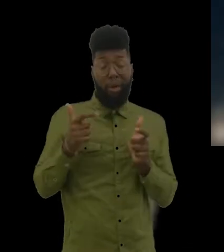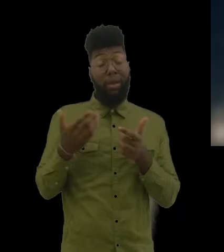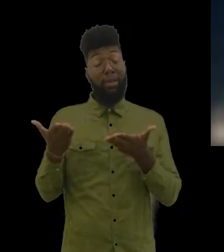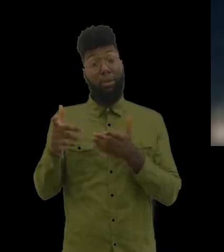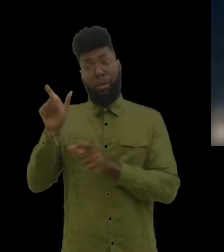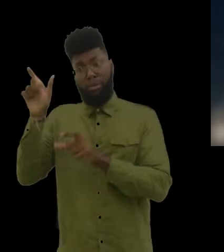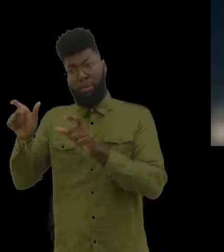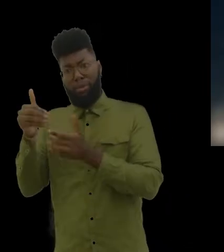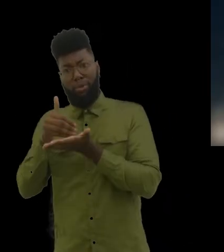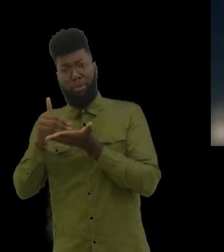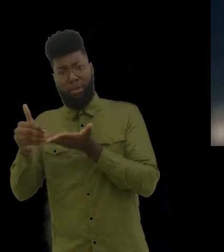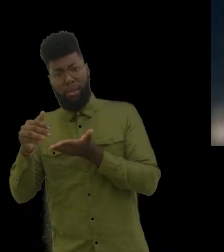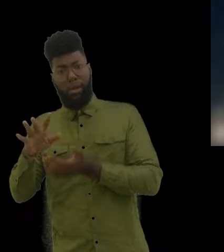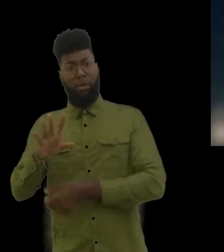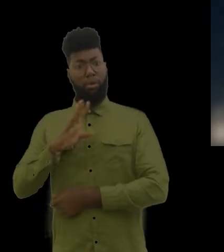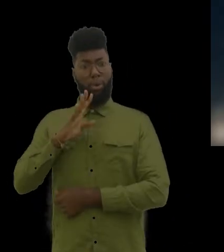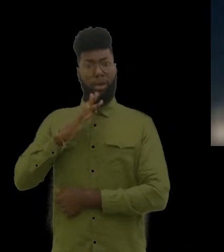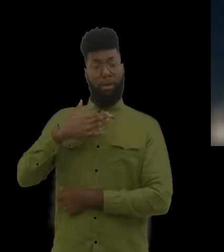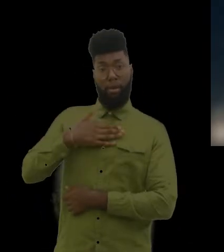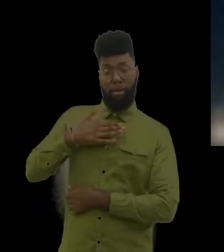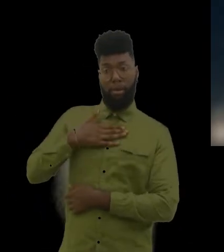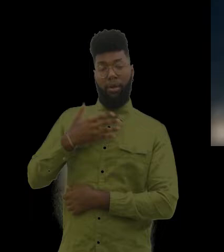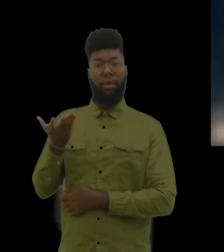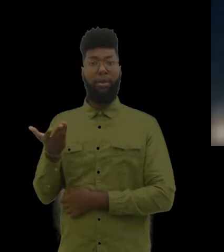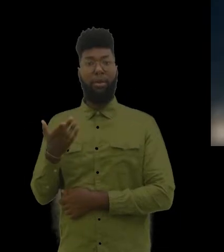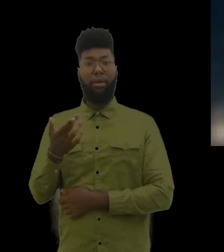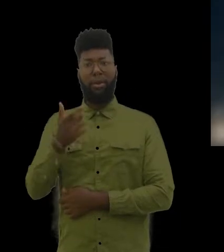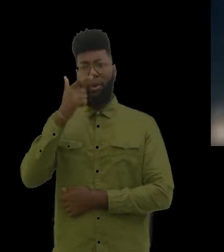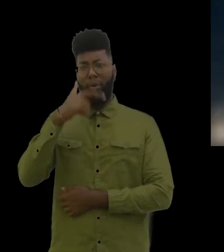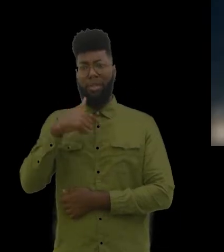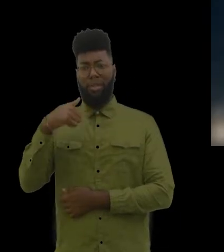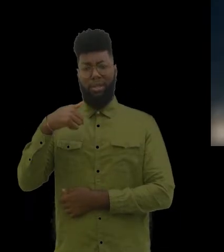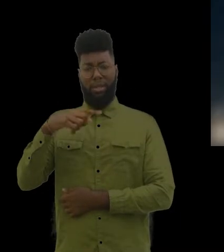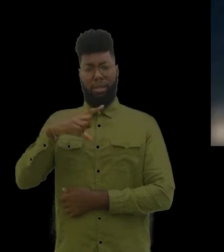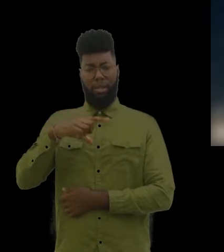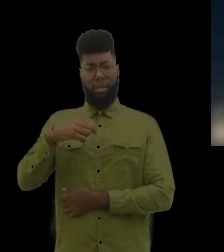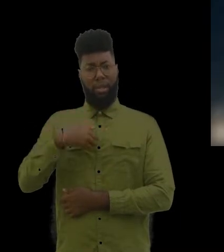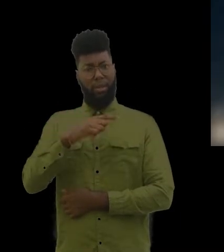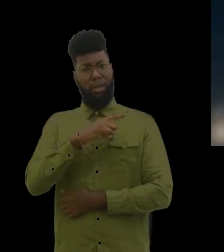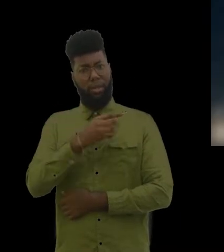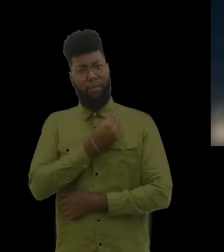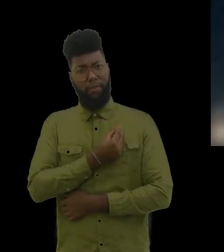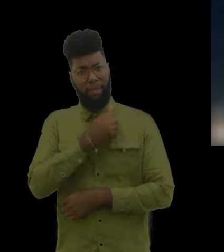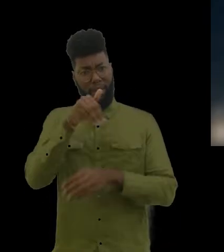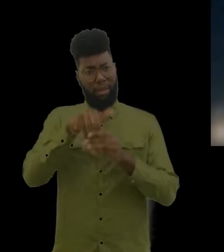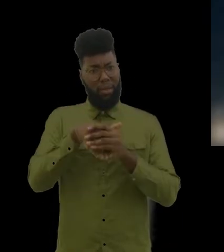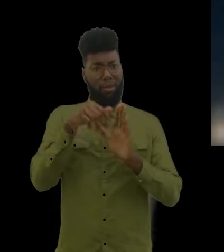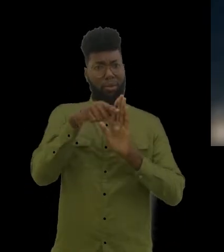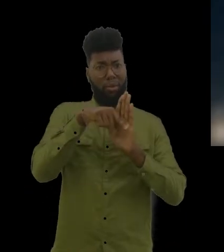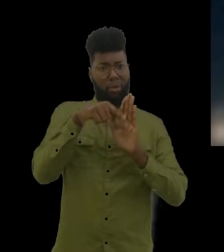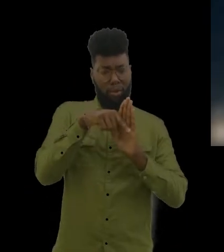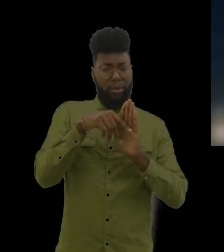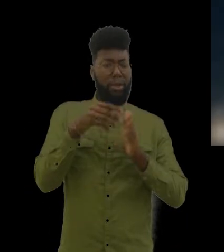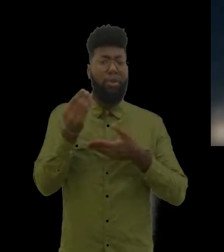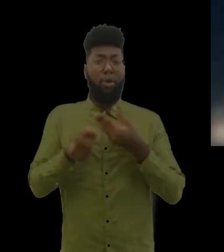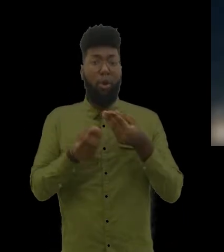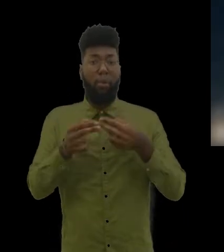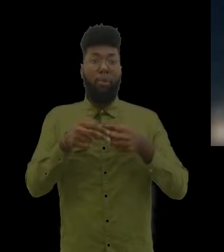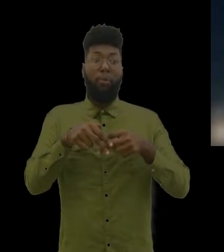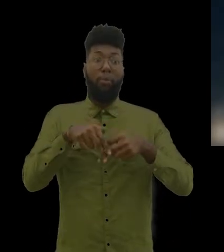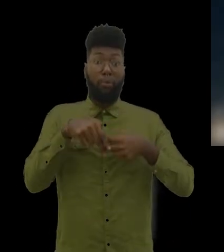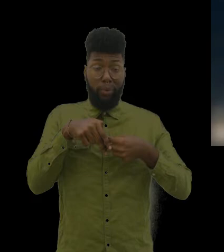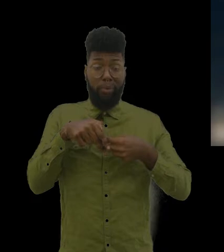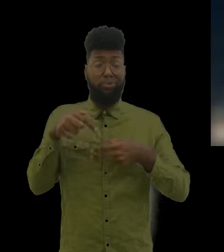conhecendo e as pessoas me indicando. Então, eu acho que eu estar dentro do projeto hoje também se dá muito a essa caminhada de ter persistido e